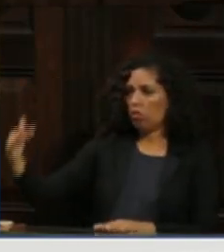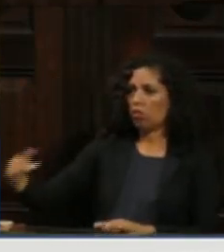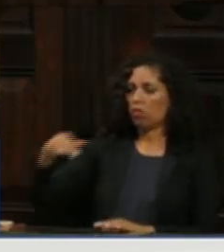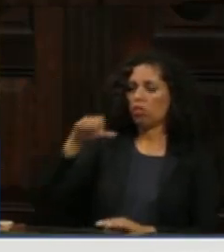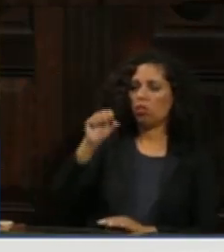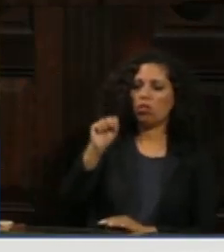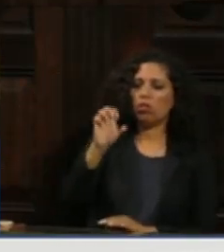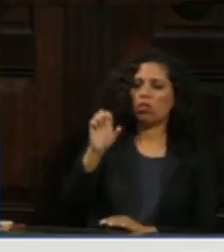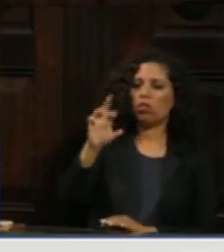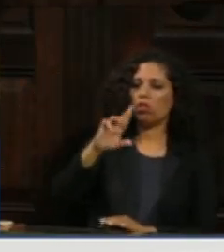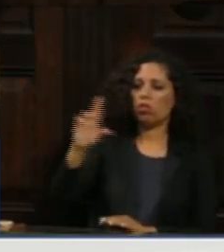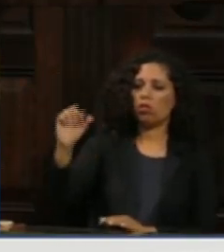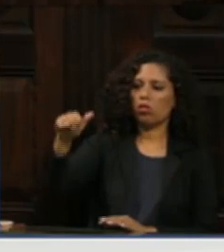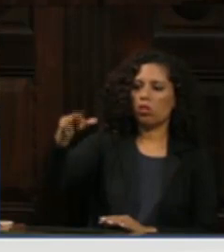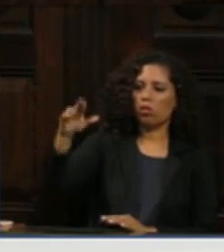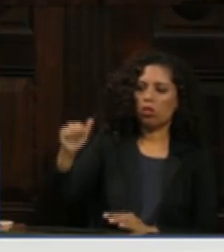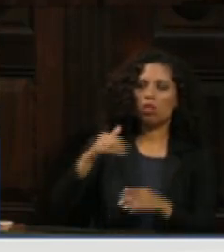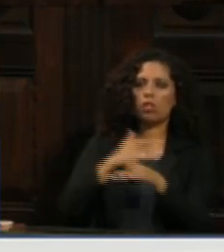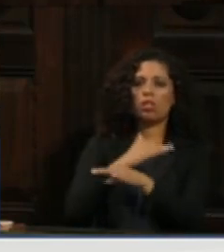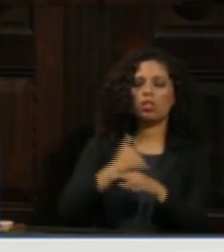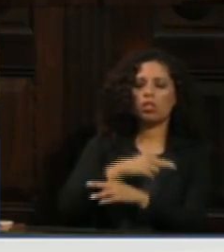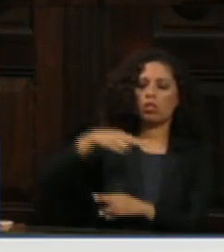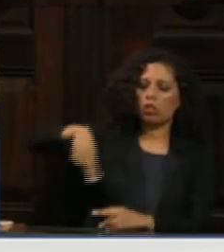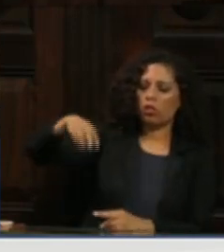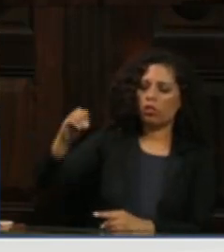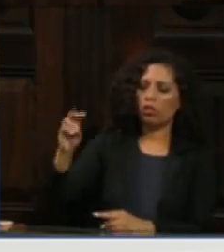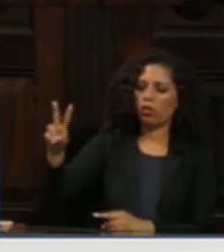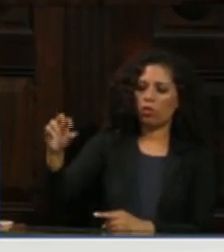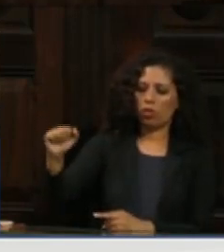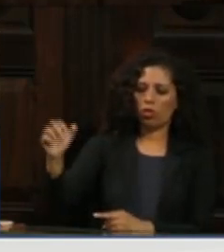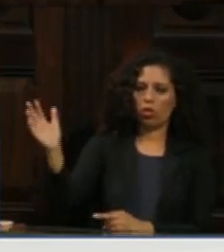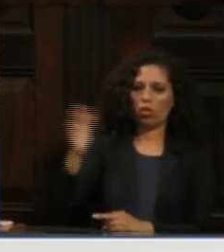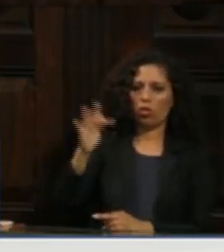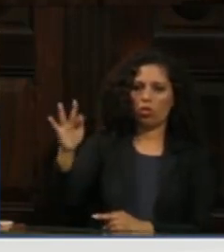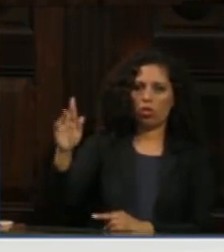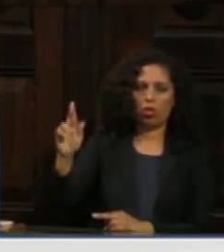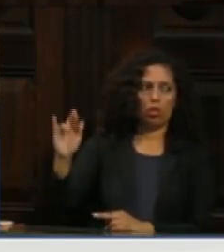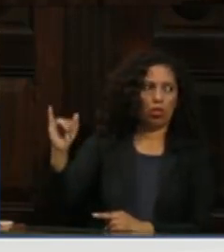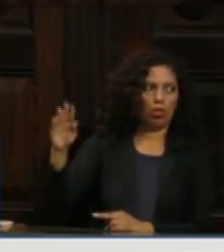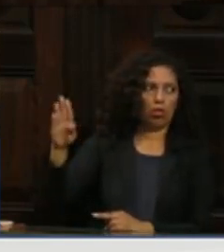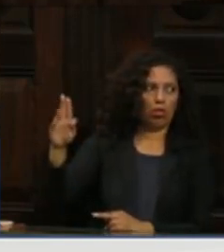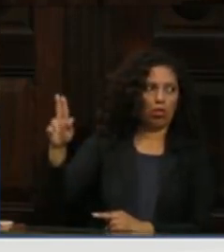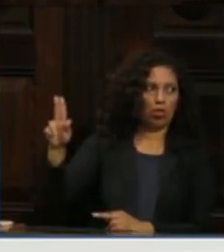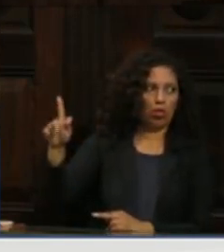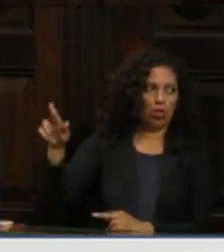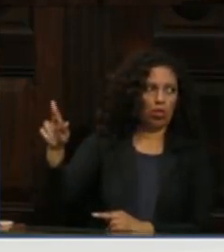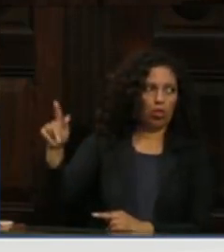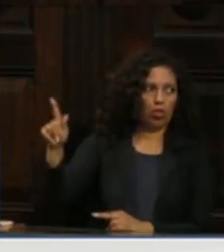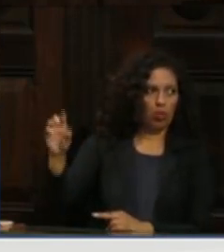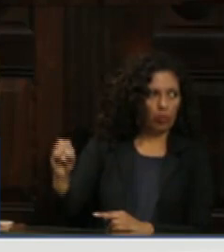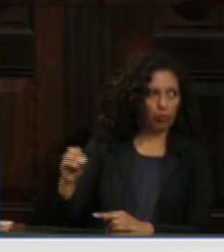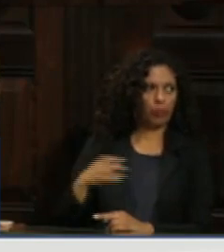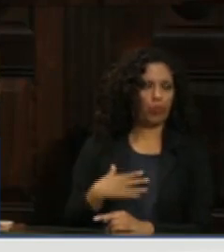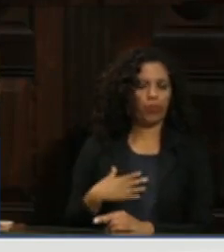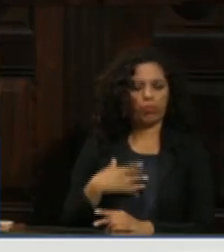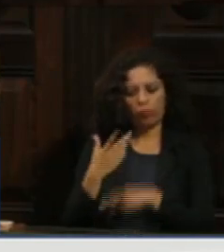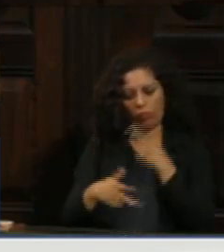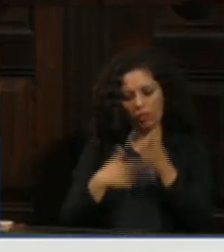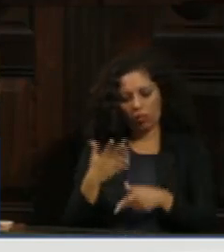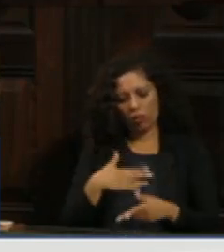alguns com mais qualidade, outros com menor abrangência, mas todos importantes para aqueles que